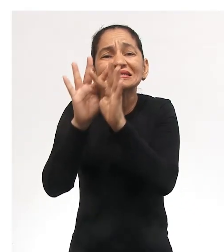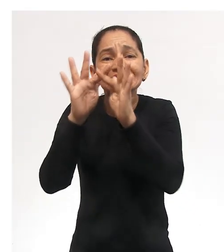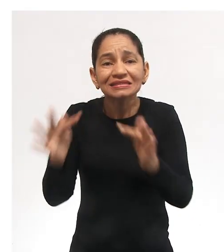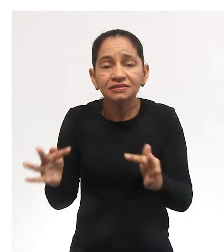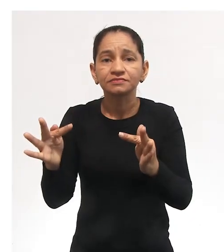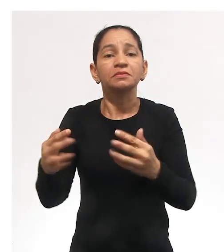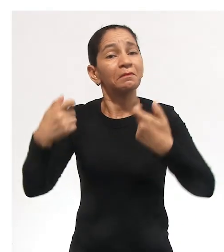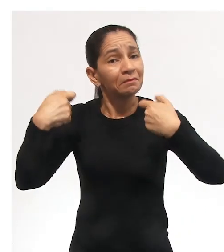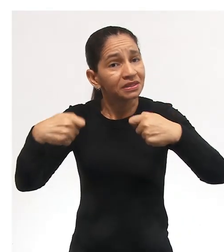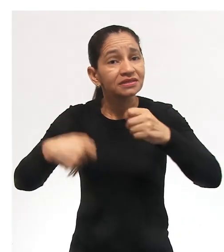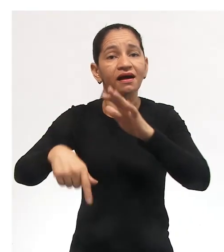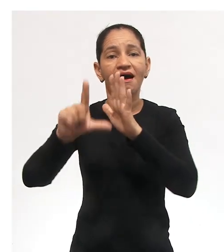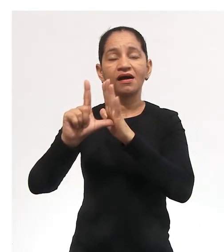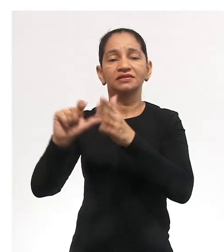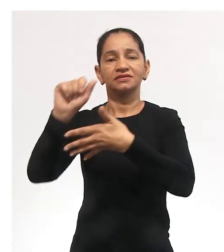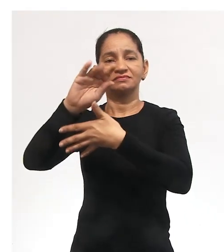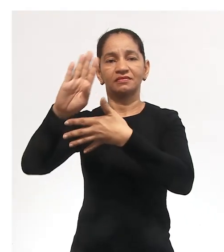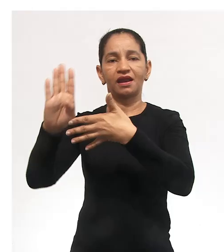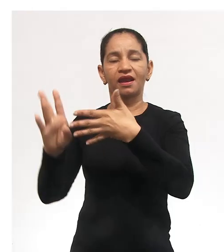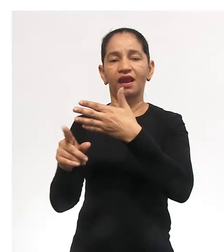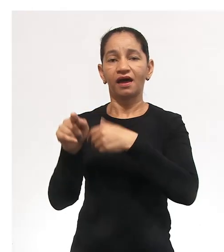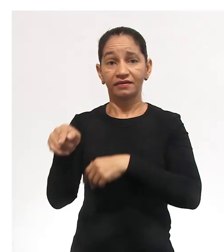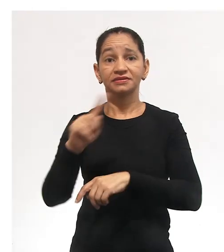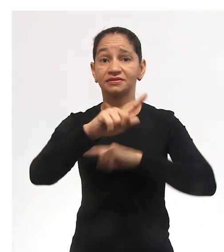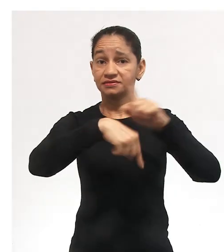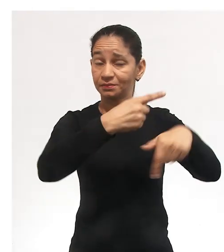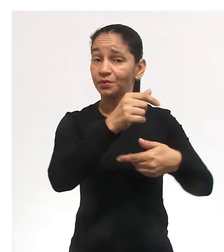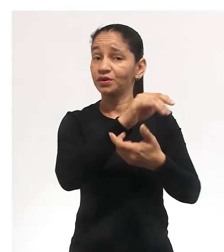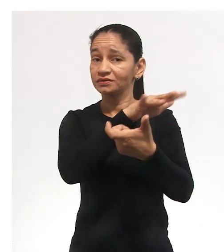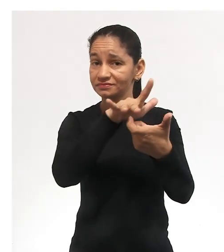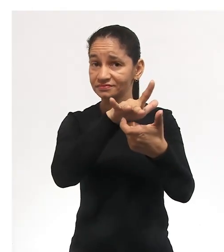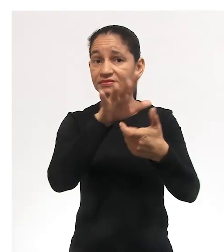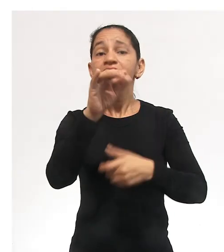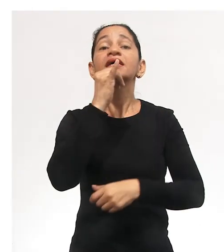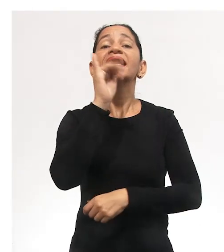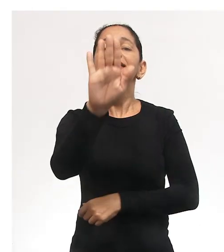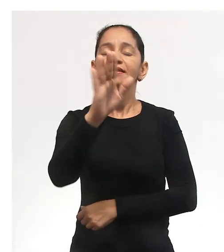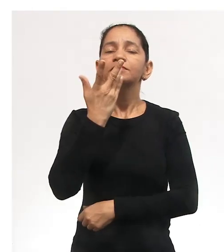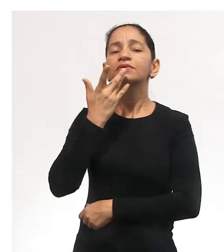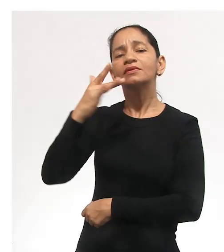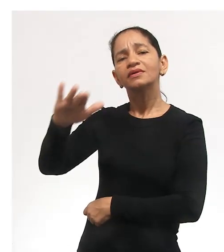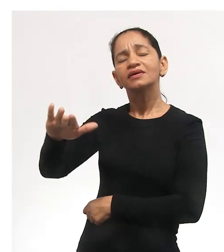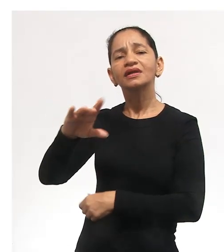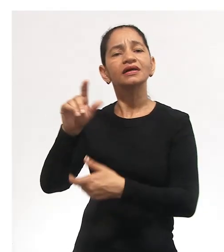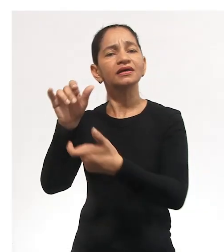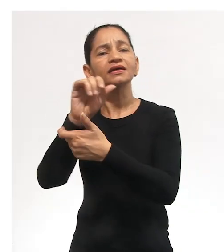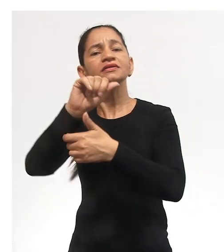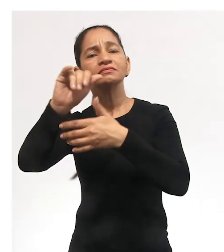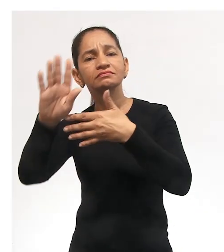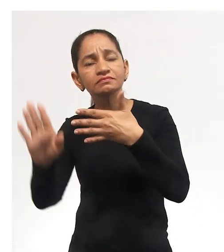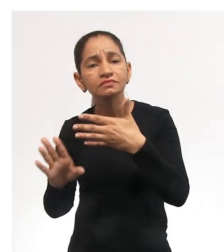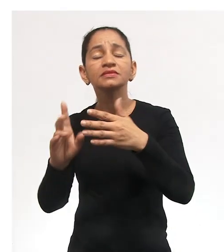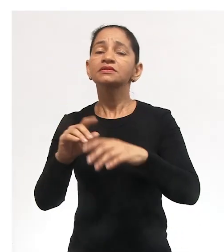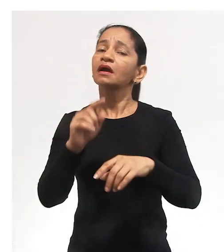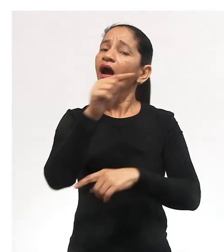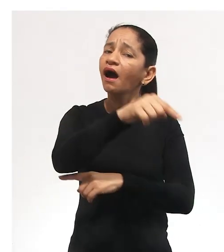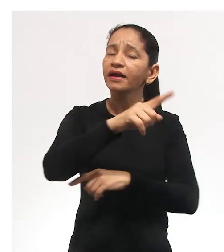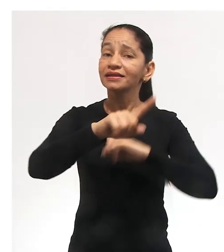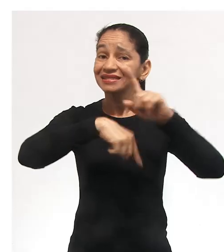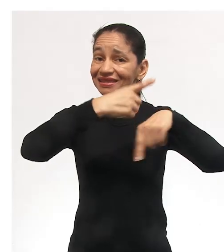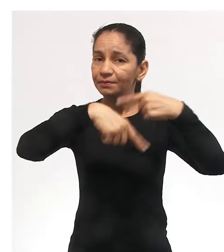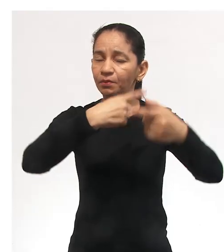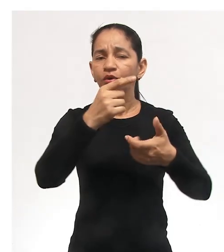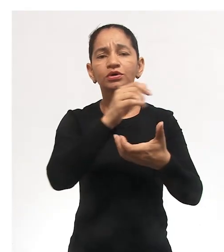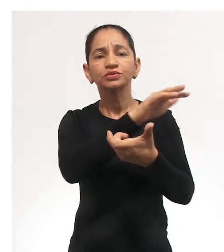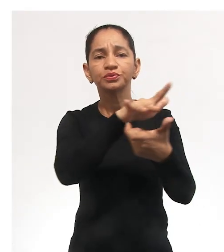Para se tornar letrado, é necessário antes ser alfabetizado. Exemplo, uma criança que aprende a ler, mas não é exposta